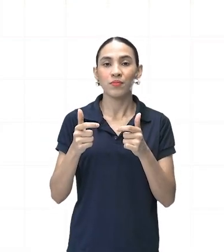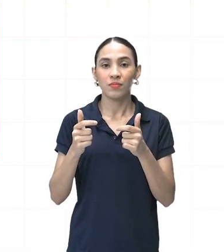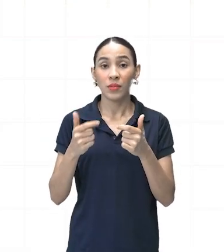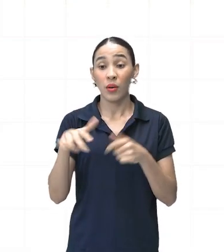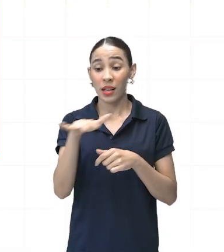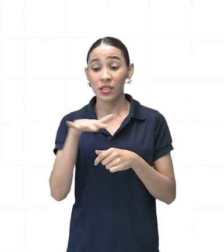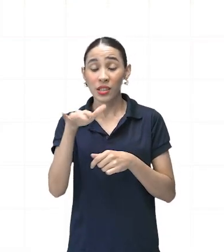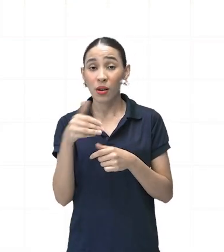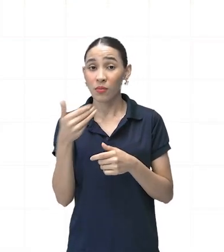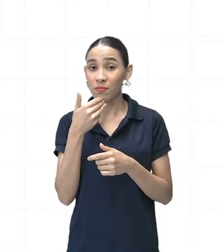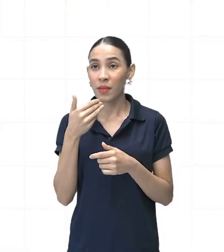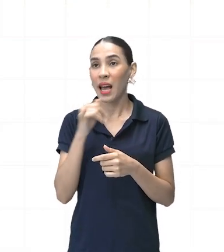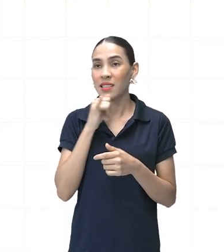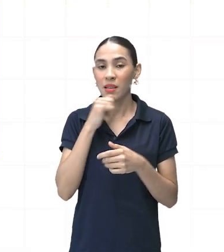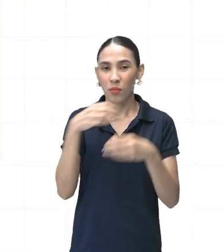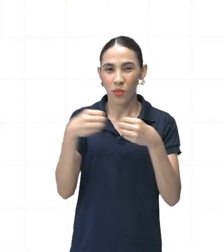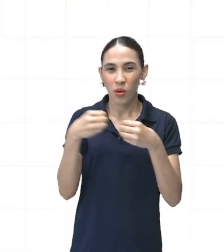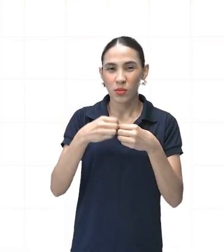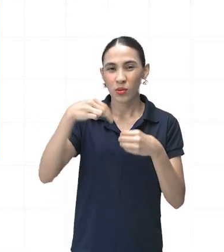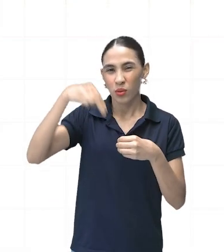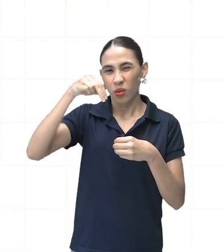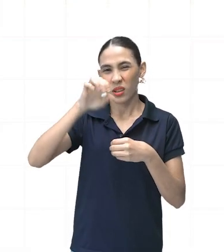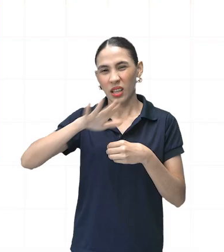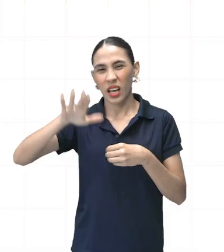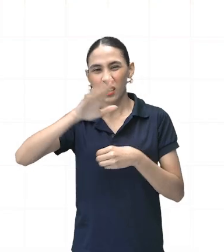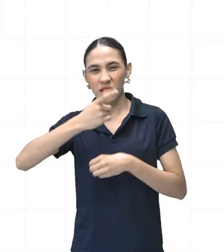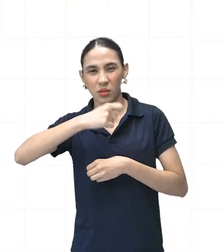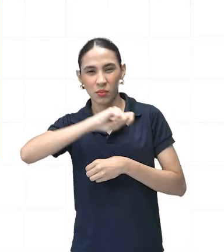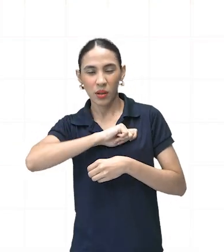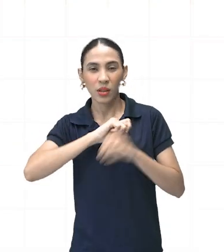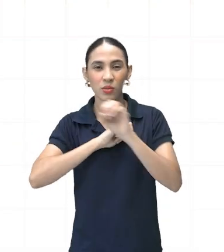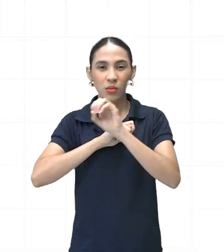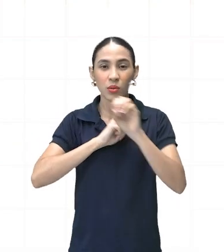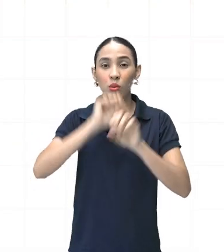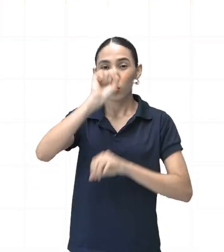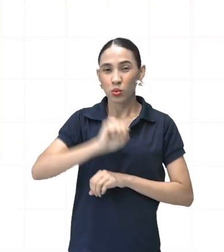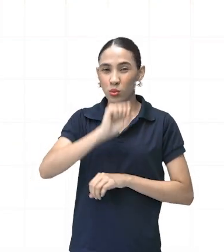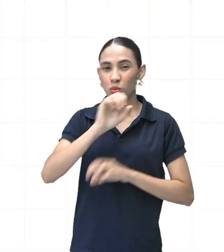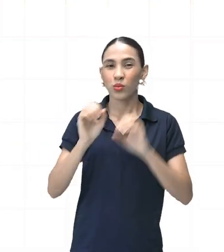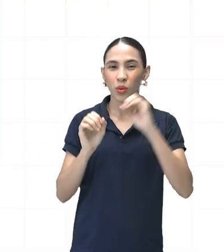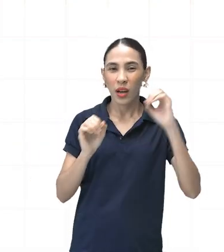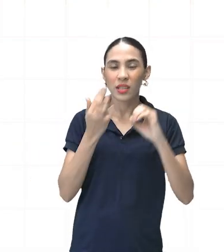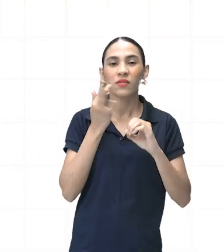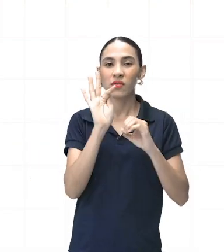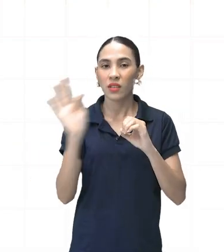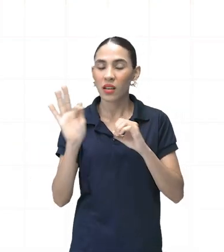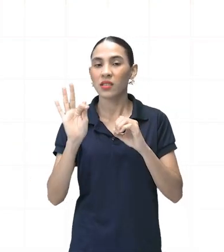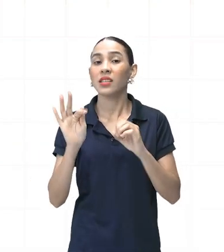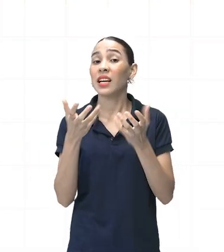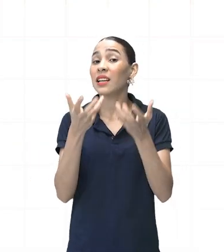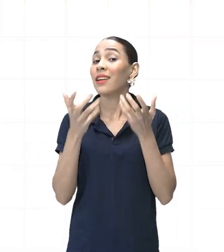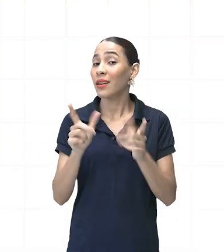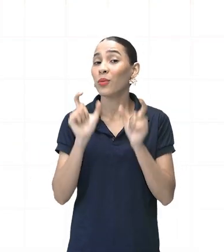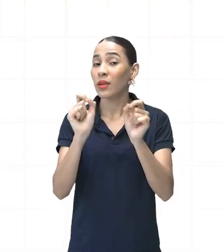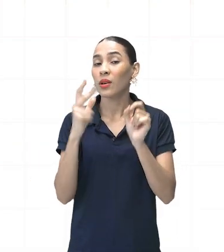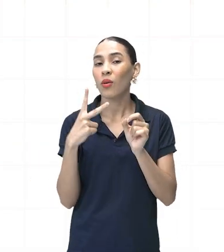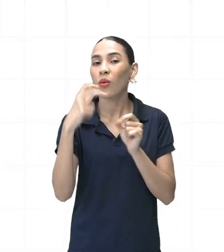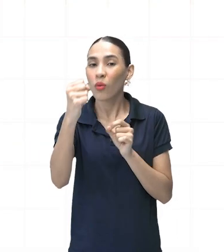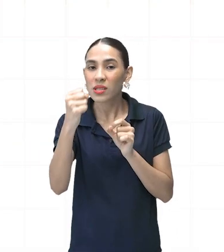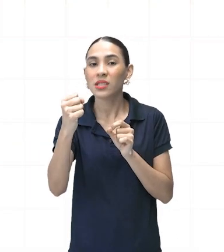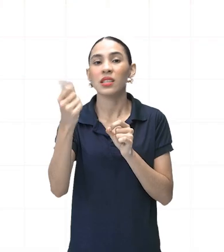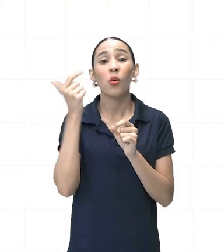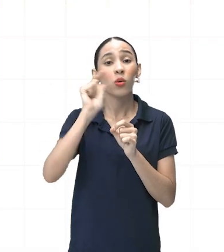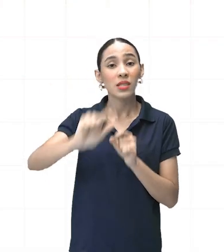essa região que eles pegam aí do nordeste da Espanha, do sudoeste da França, eles querem conquistar ali